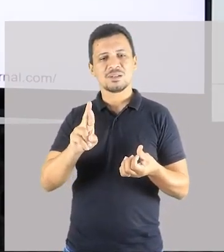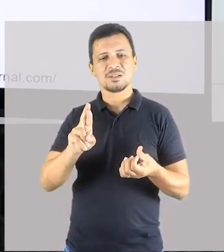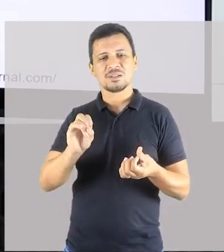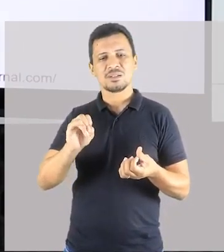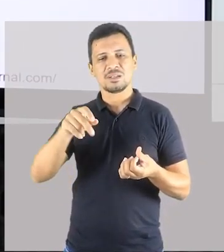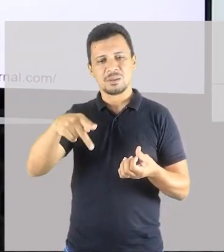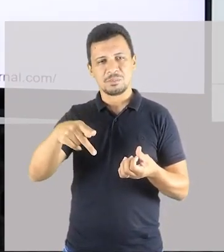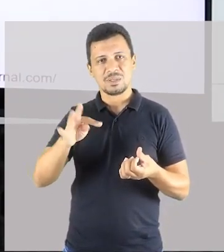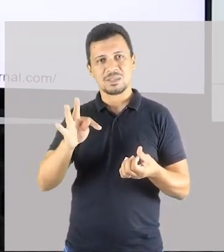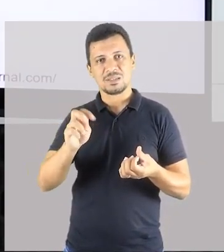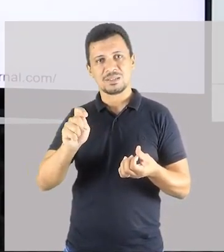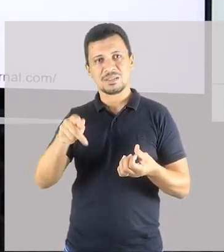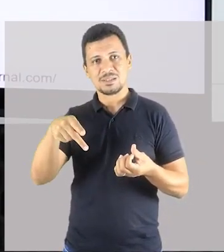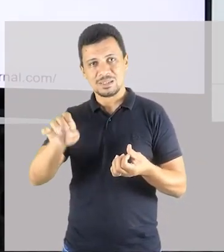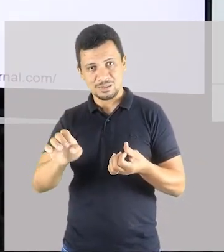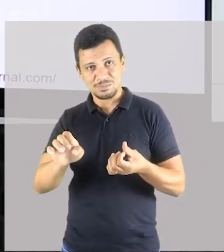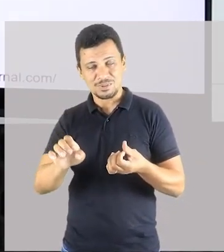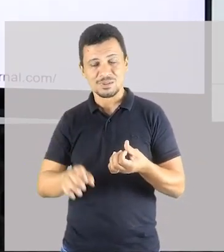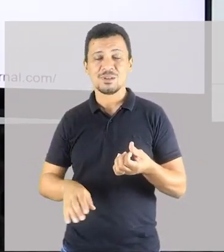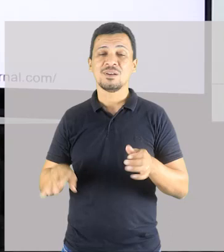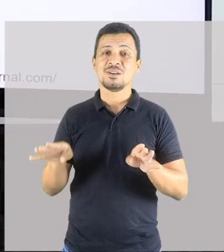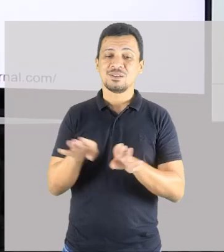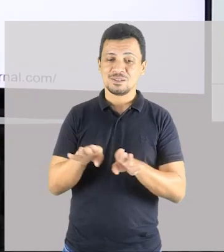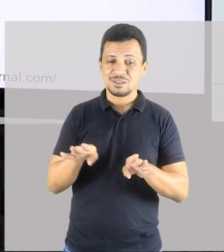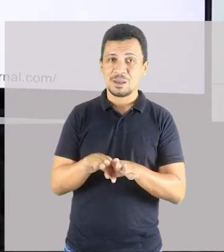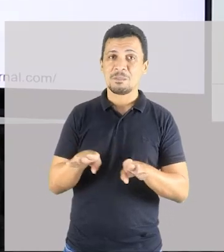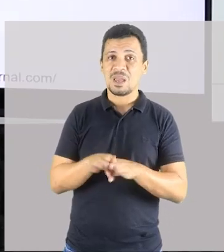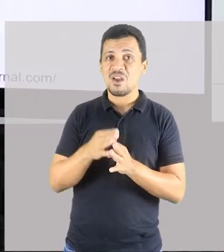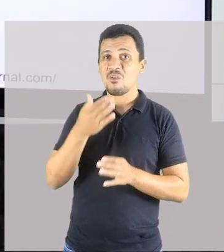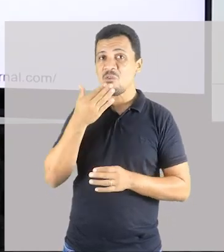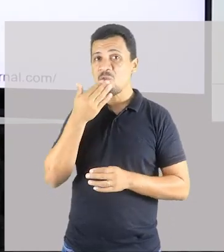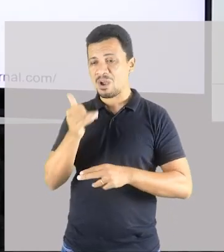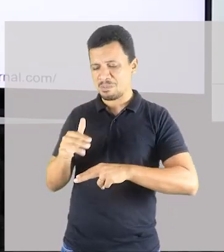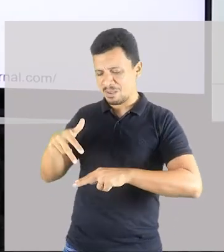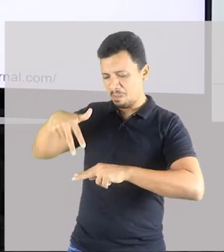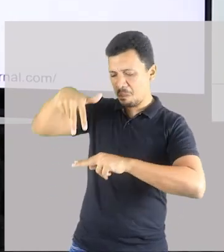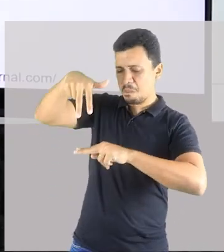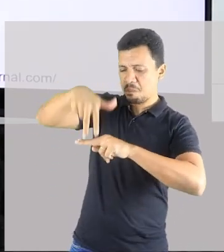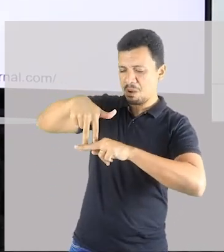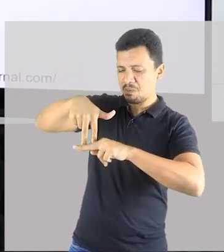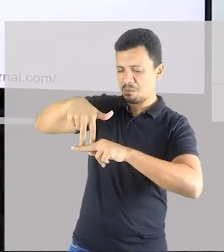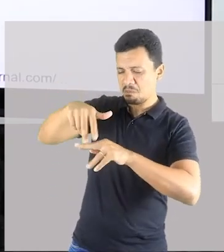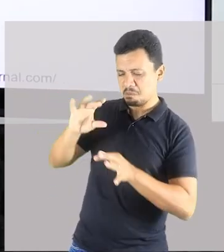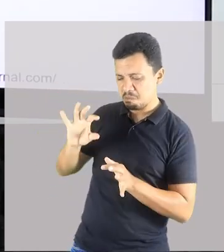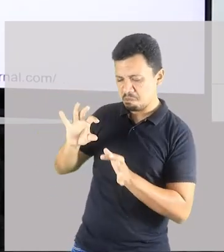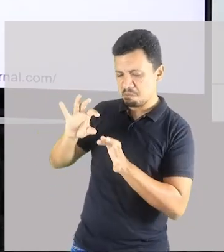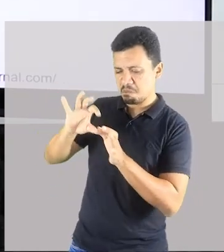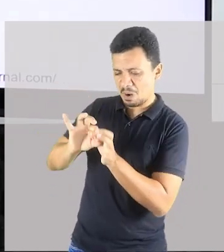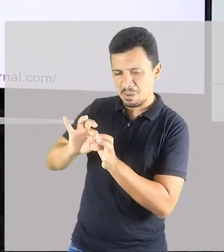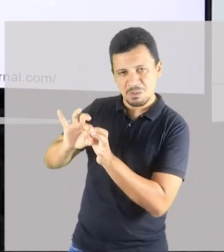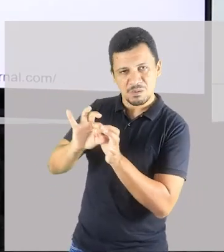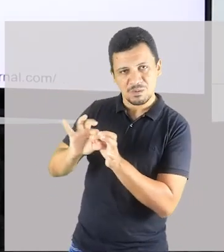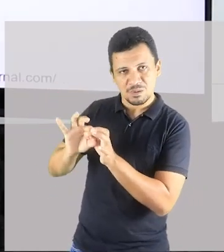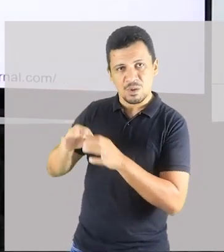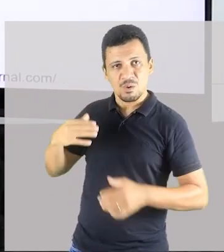Que vão aumentar mais ainda essa conectividade